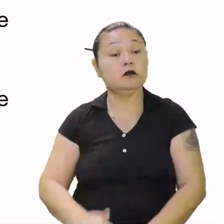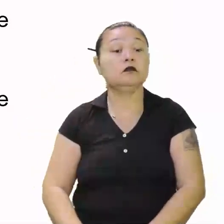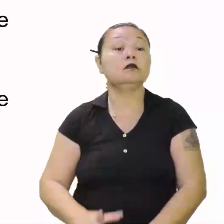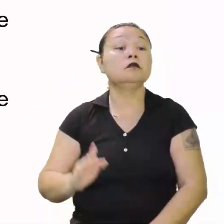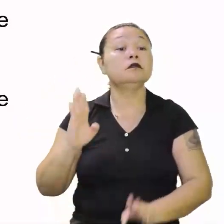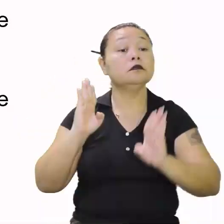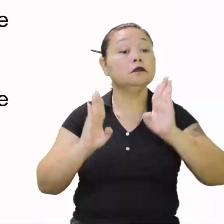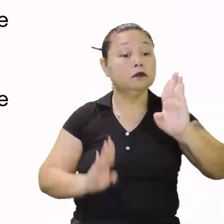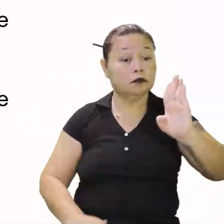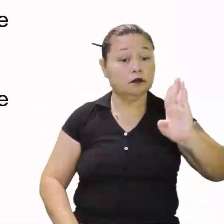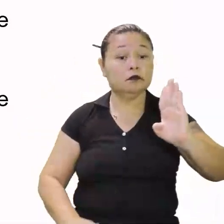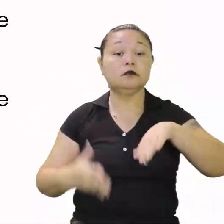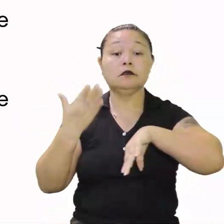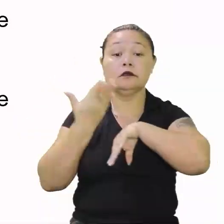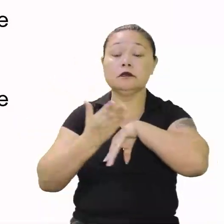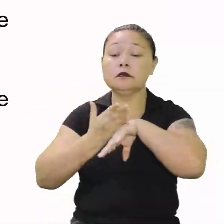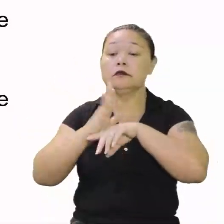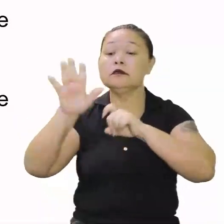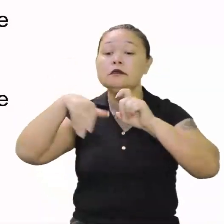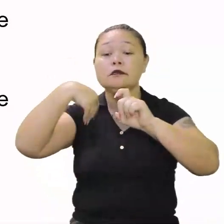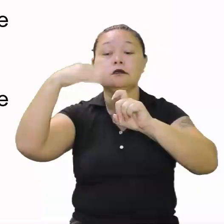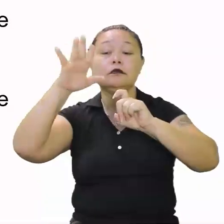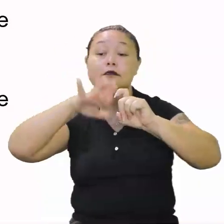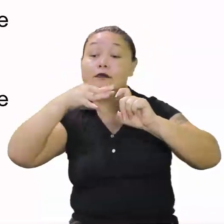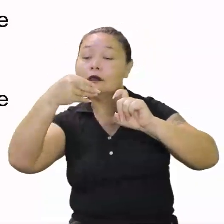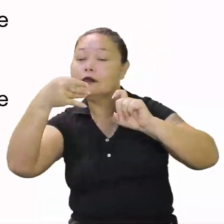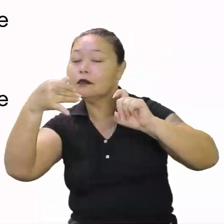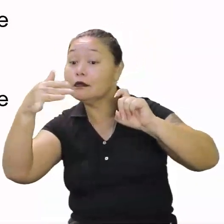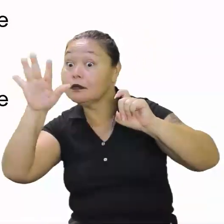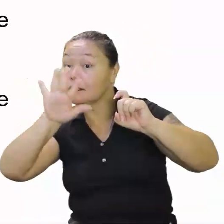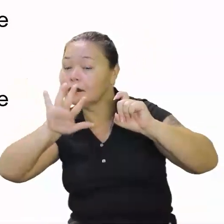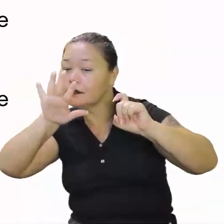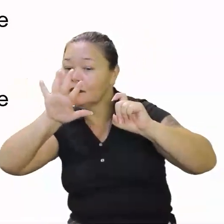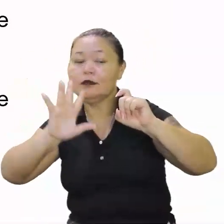B. Praticavam somente o misticismo.